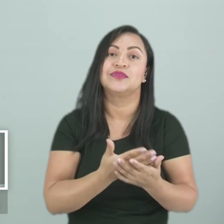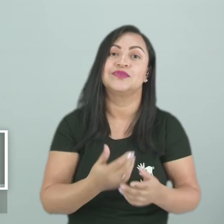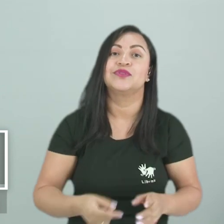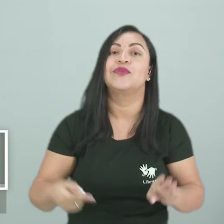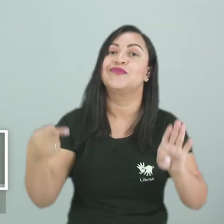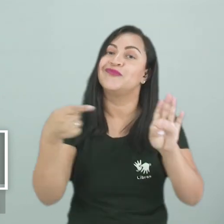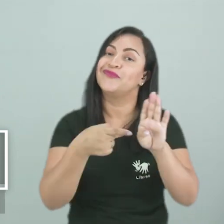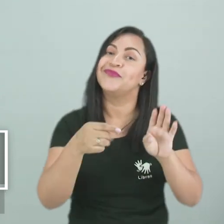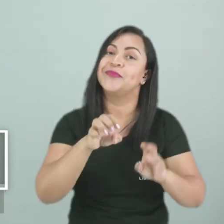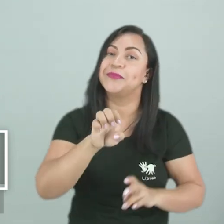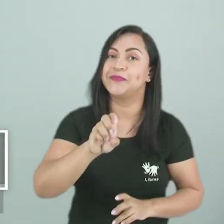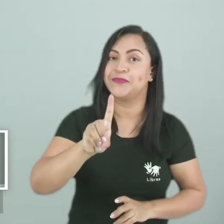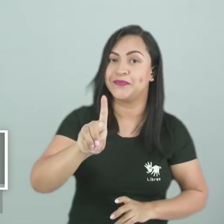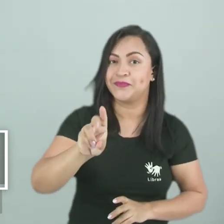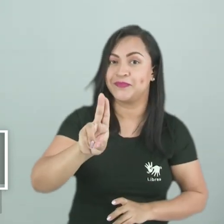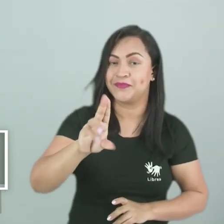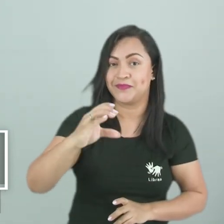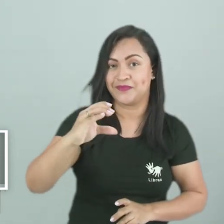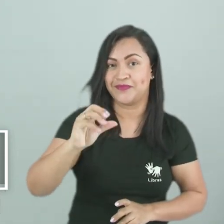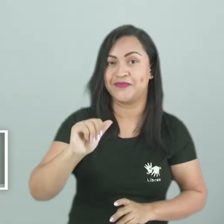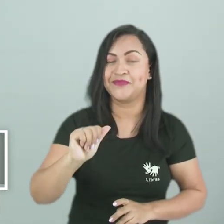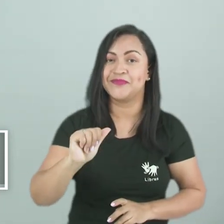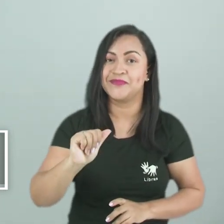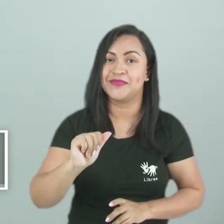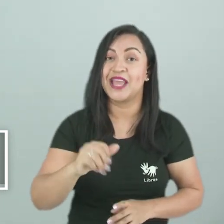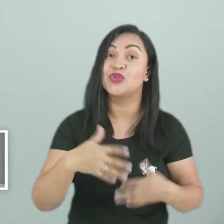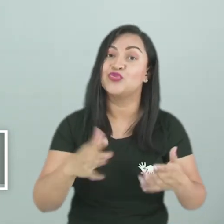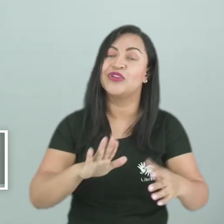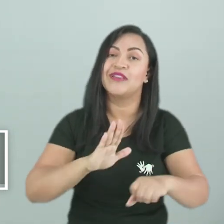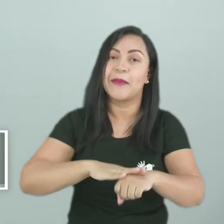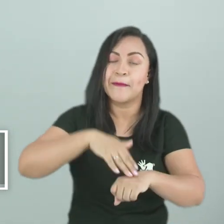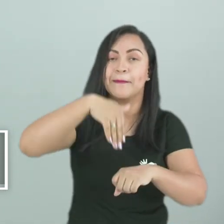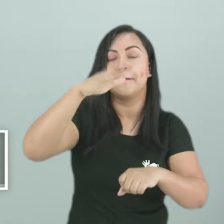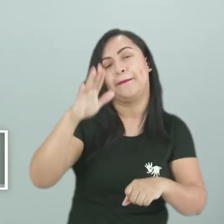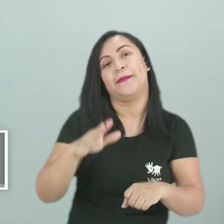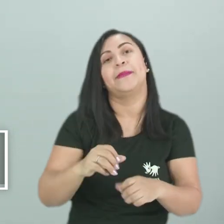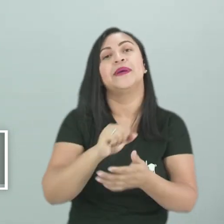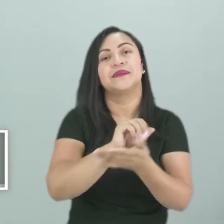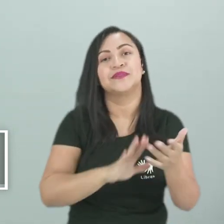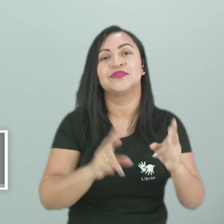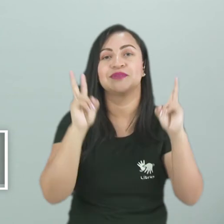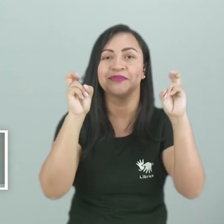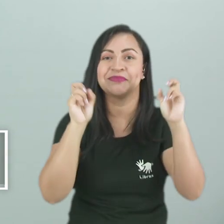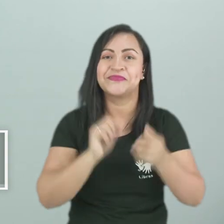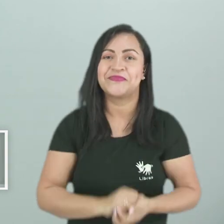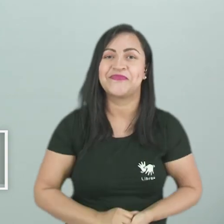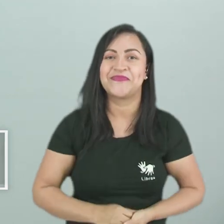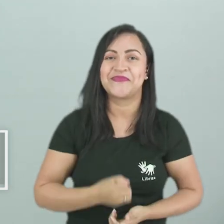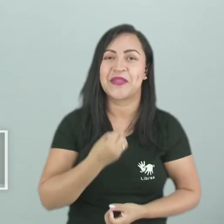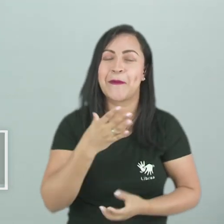acessar a plataforma Eduque, que lá vocês vão ter acesso a mais materiais sobre esse conteúdo.